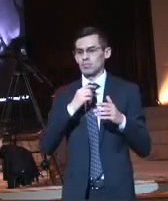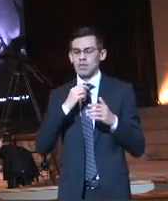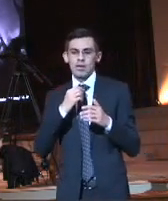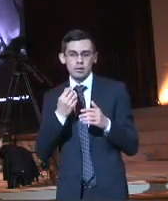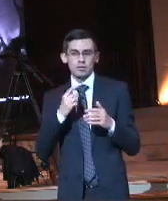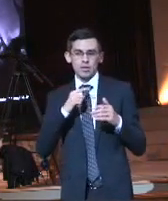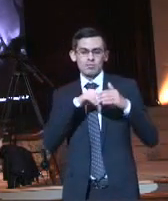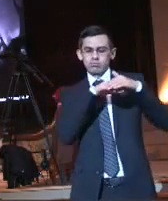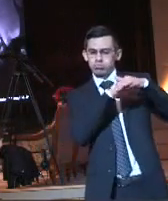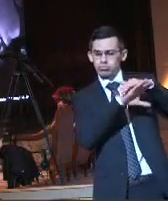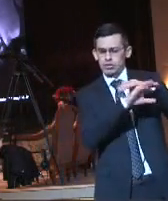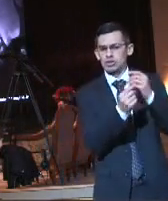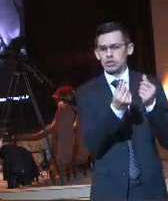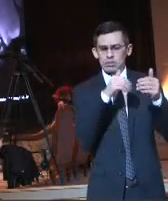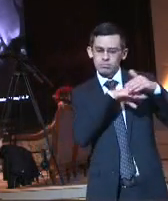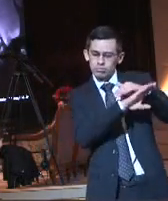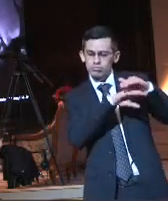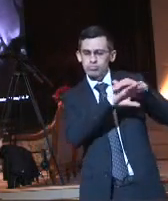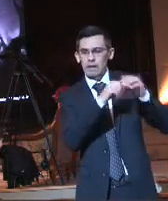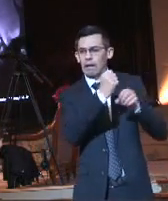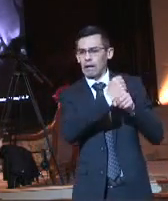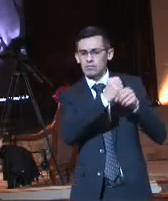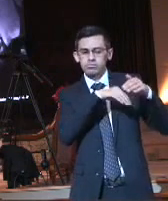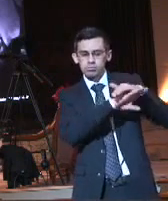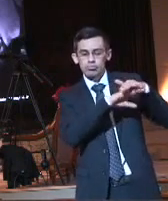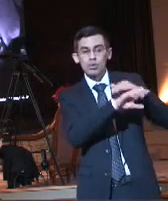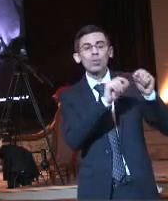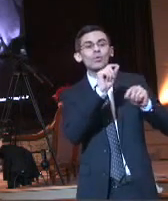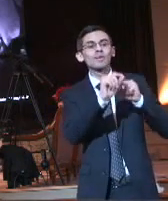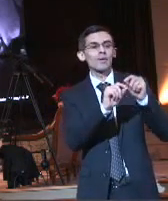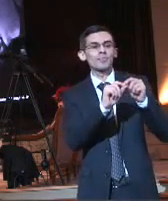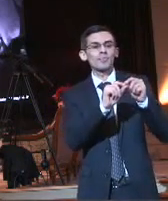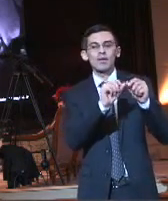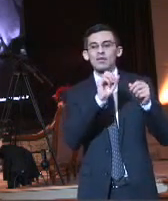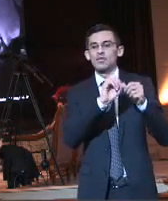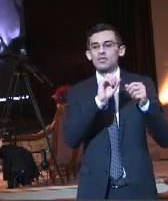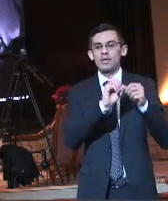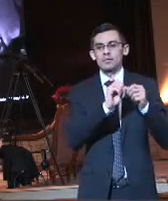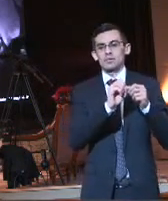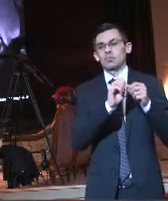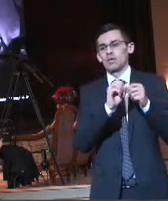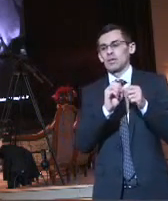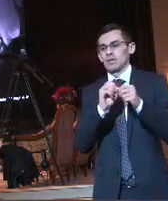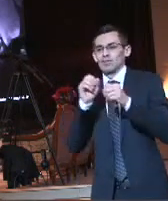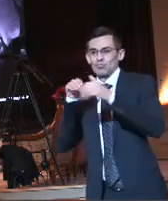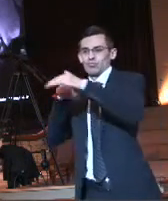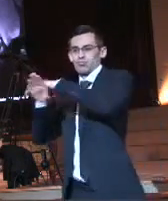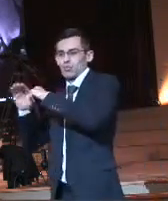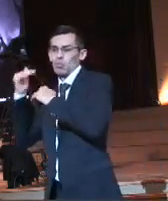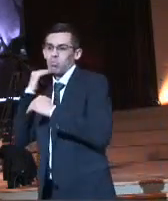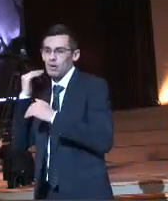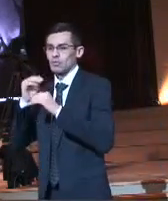tinha economias. E ele fez aplicações malucas na Bolsa de